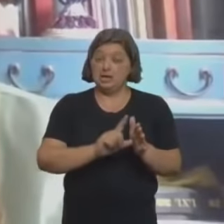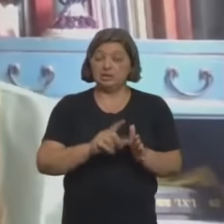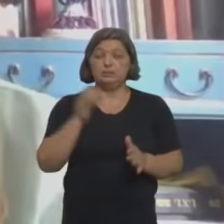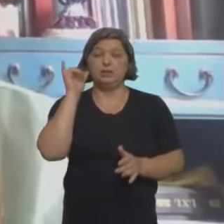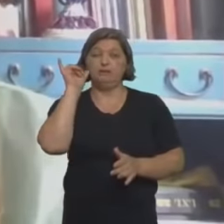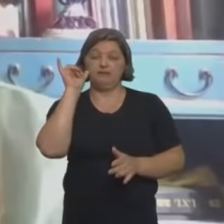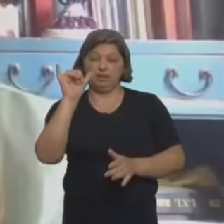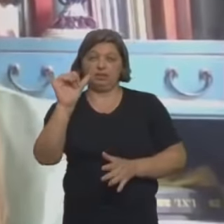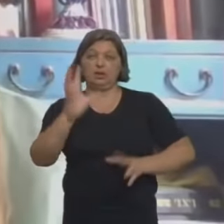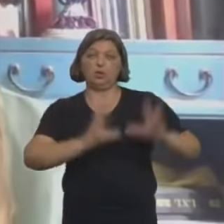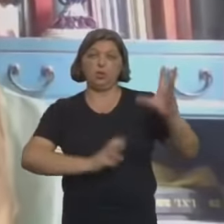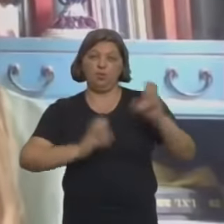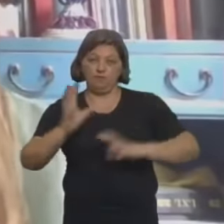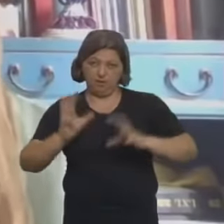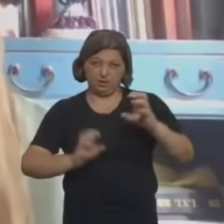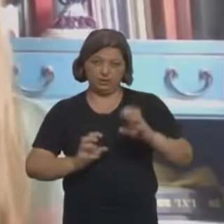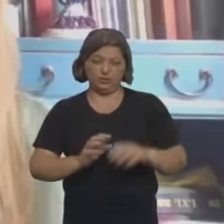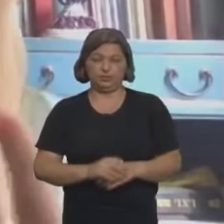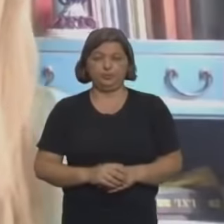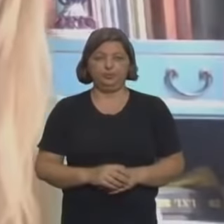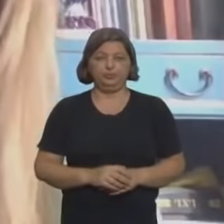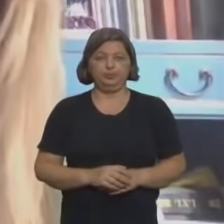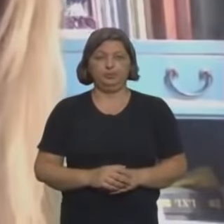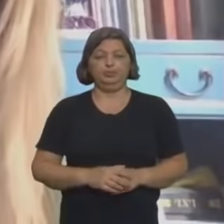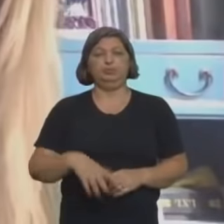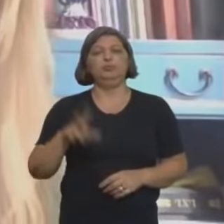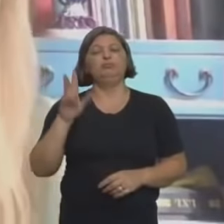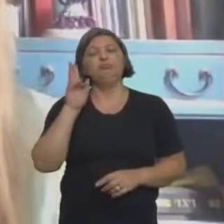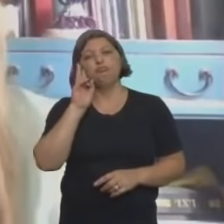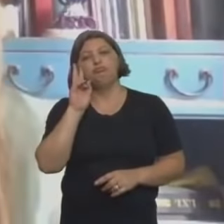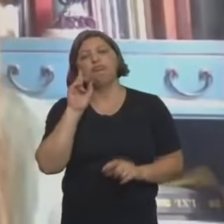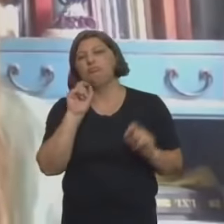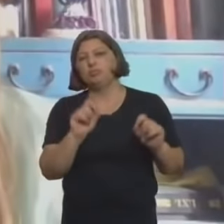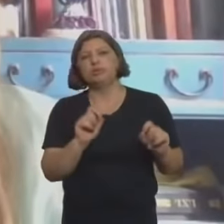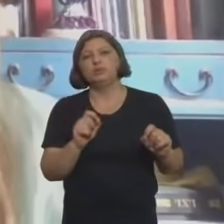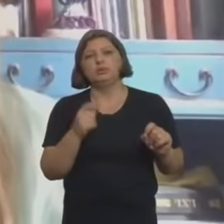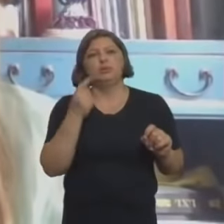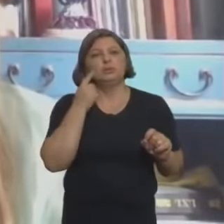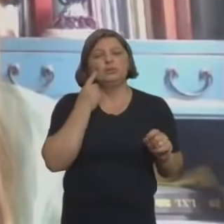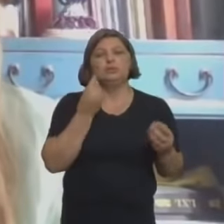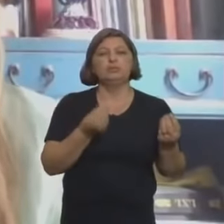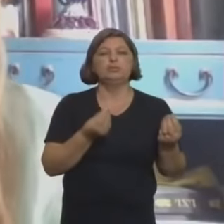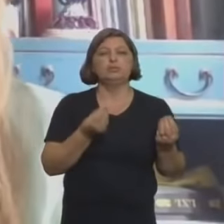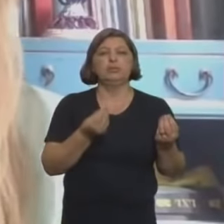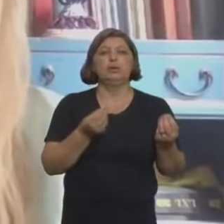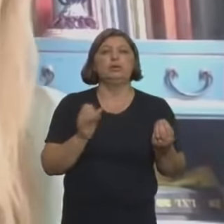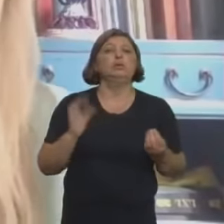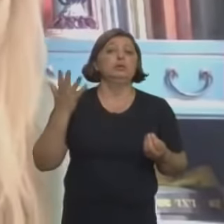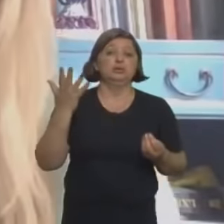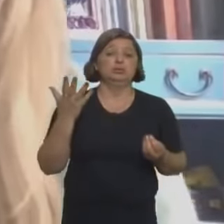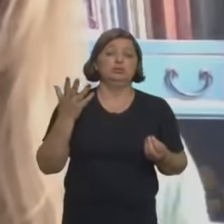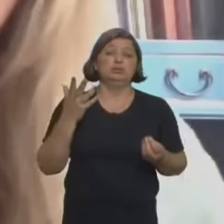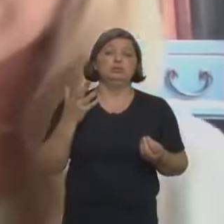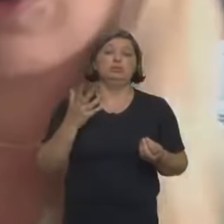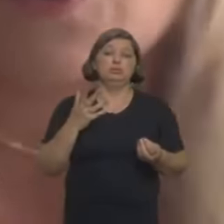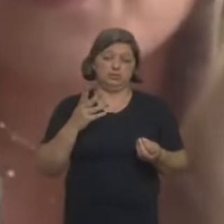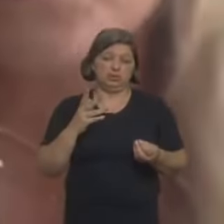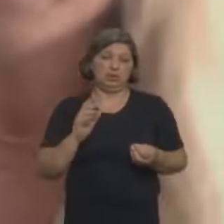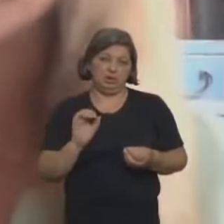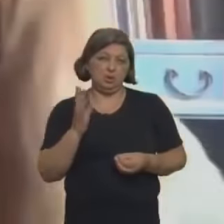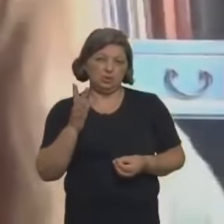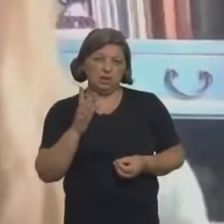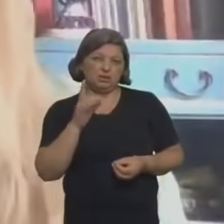né? Muito legal poder pensar em estudo de caso, né? Poder pensar que situações como essa, como a Carol